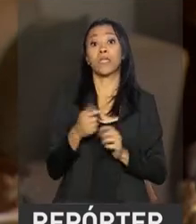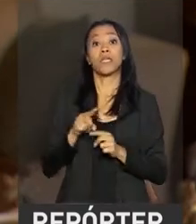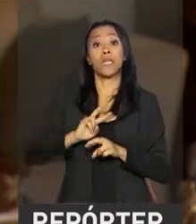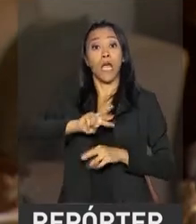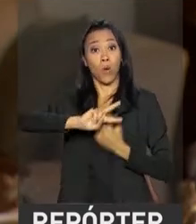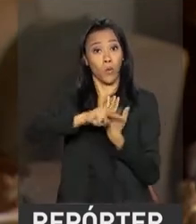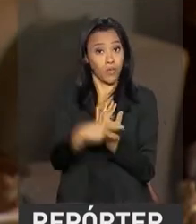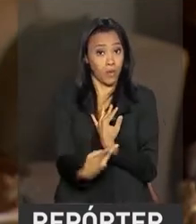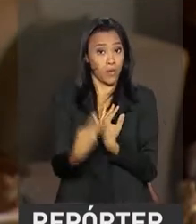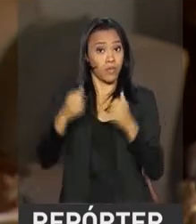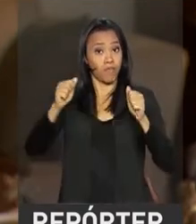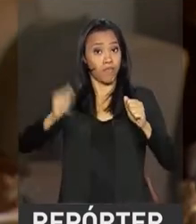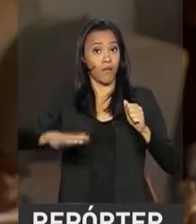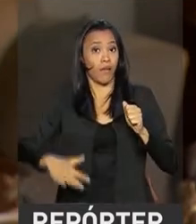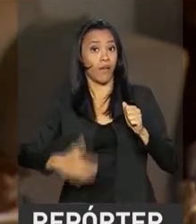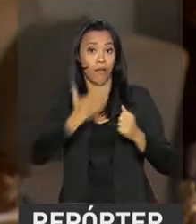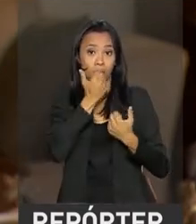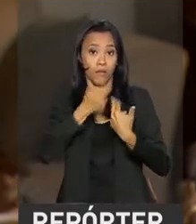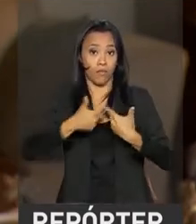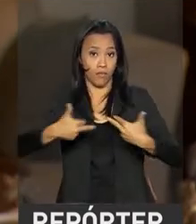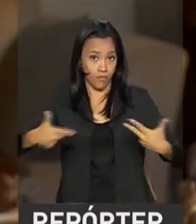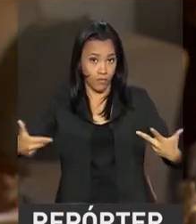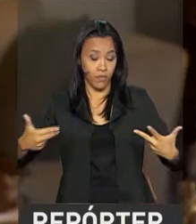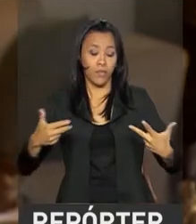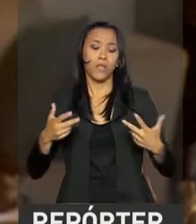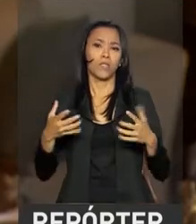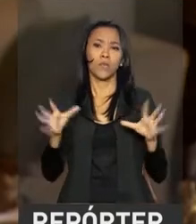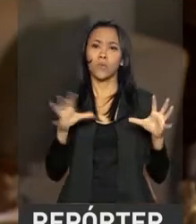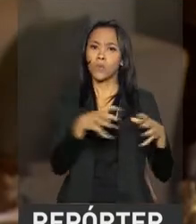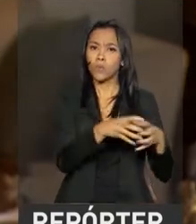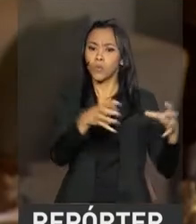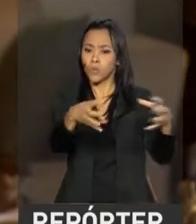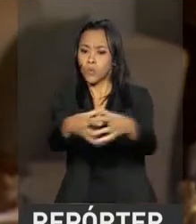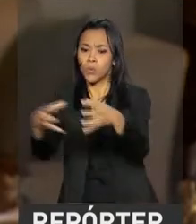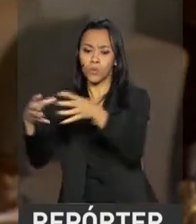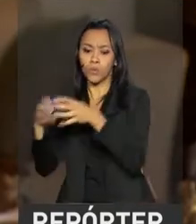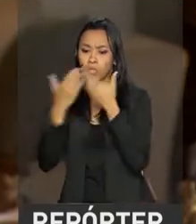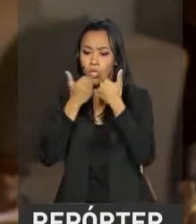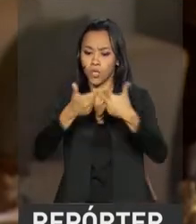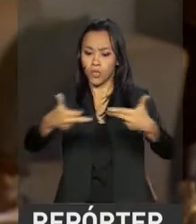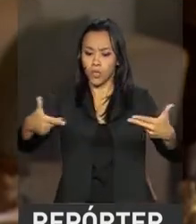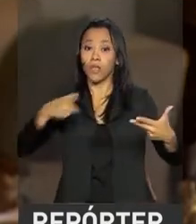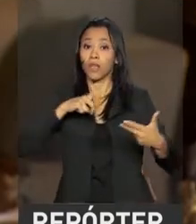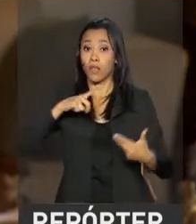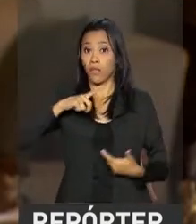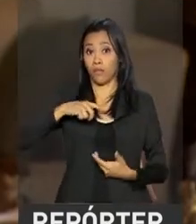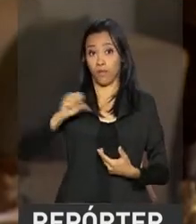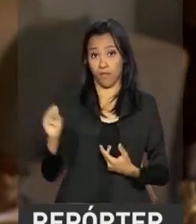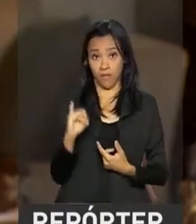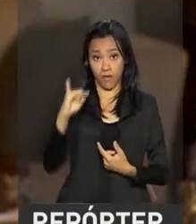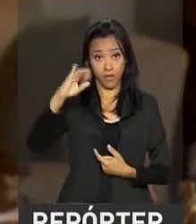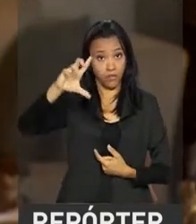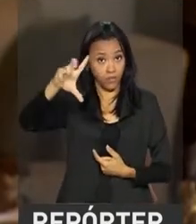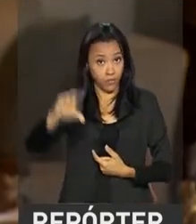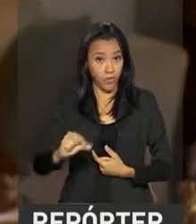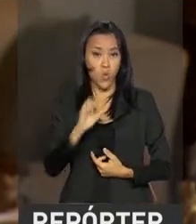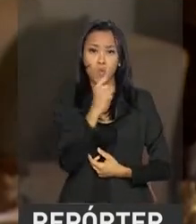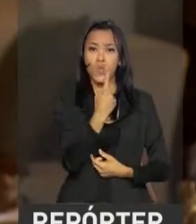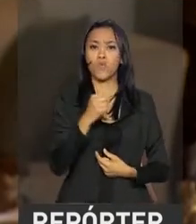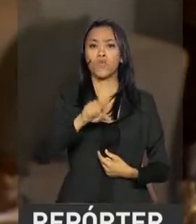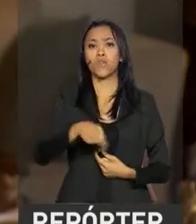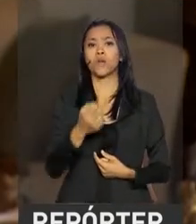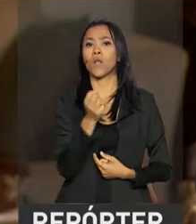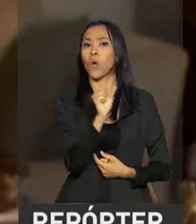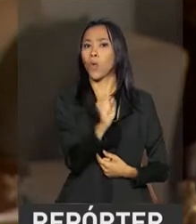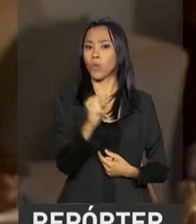a alimentação índia o conjunto alimentação teve deflação uma queda se não me engano de 1,8 por